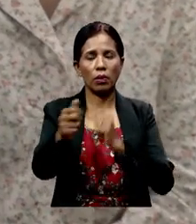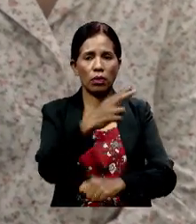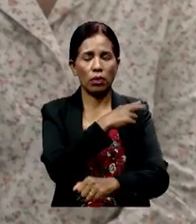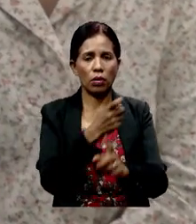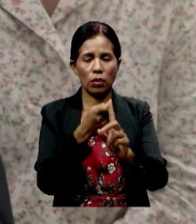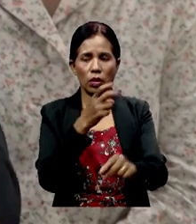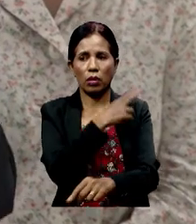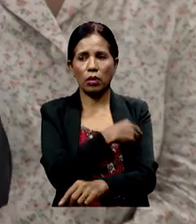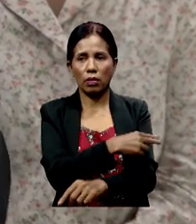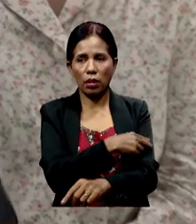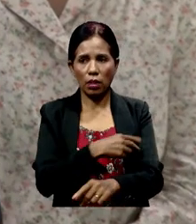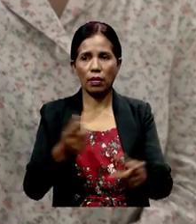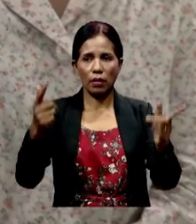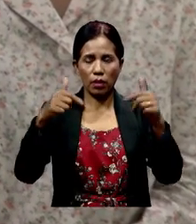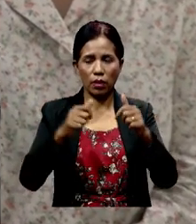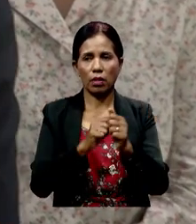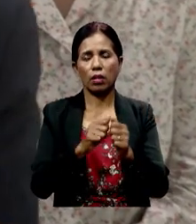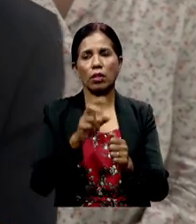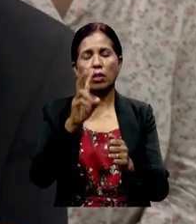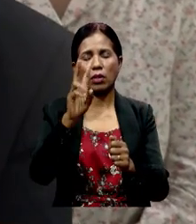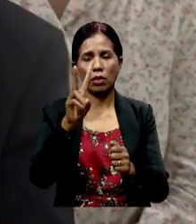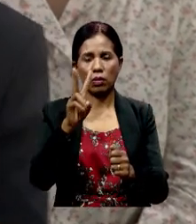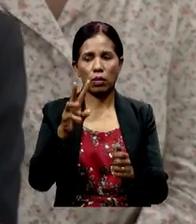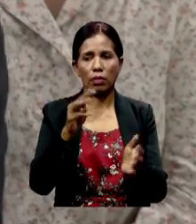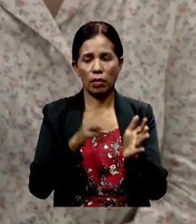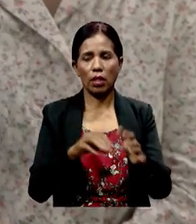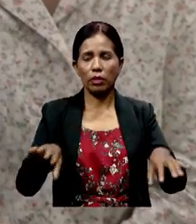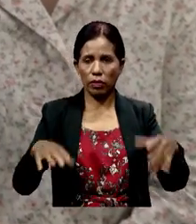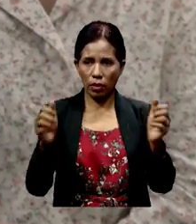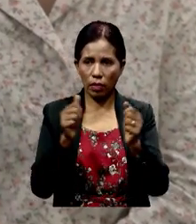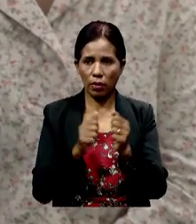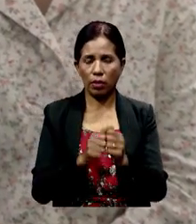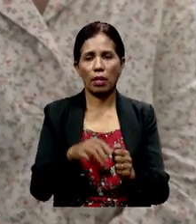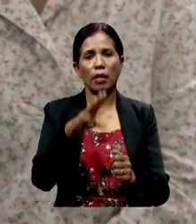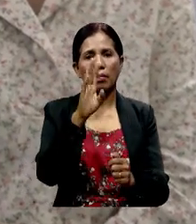saúde, mak mais de 500 mil, aí itu ni tem que coordena, ho